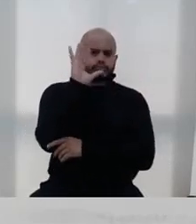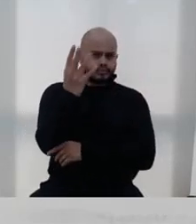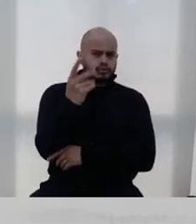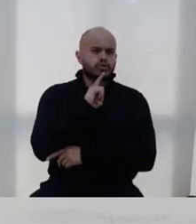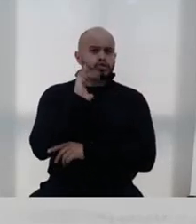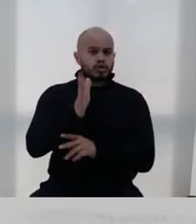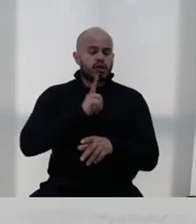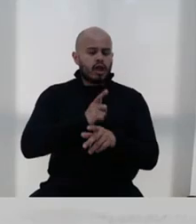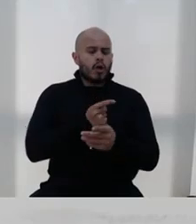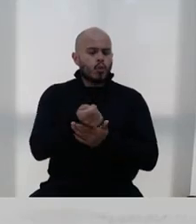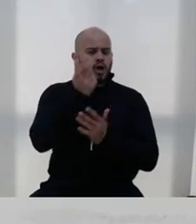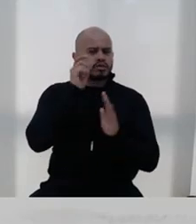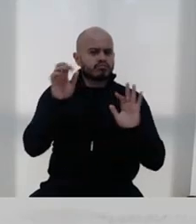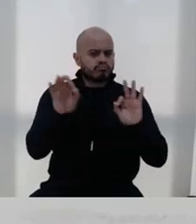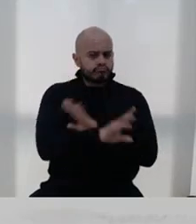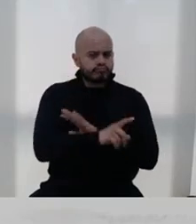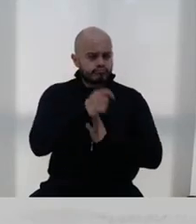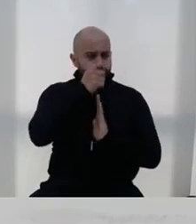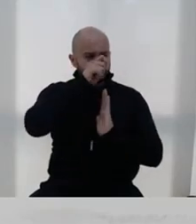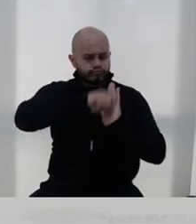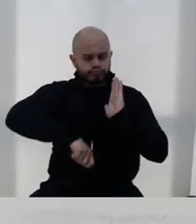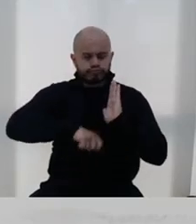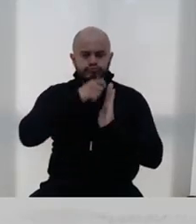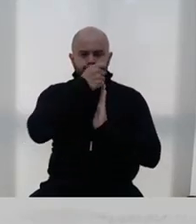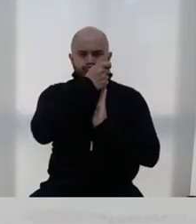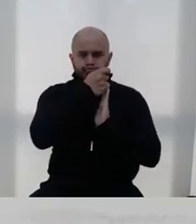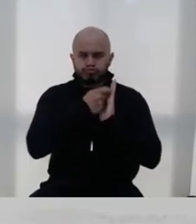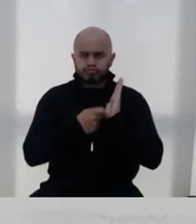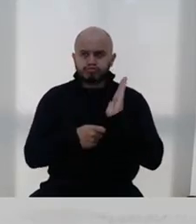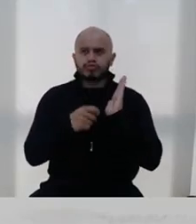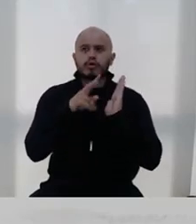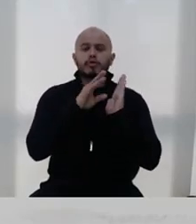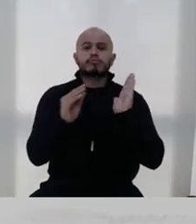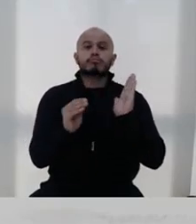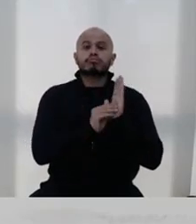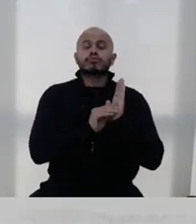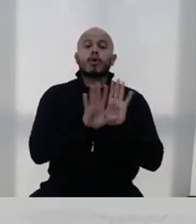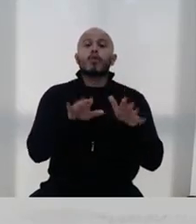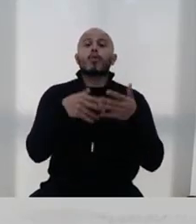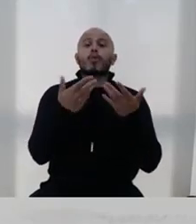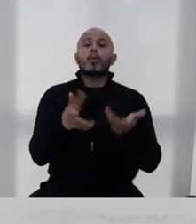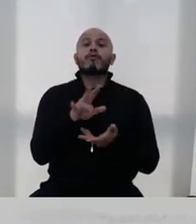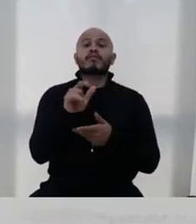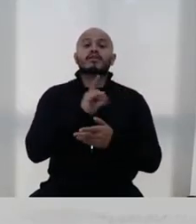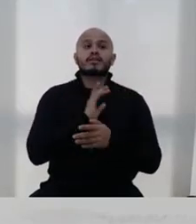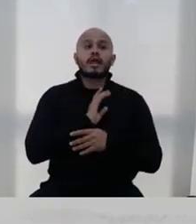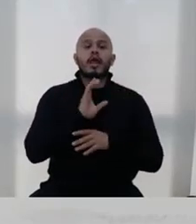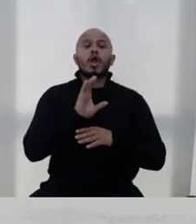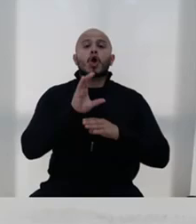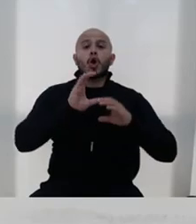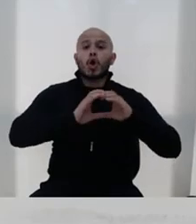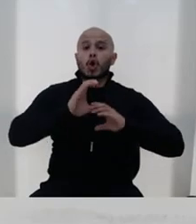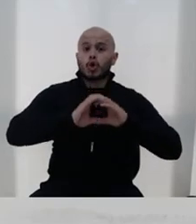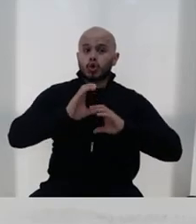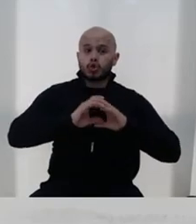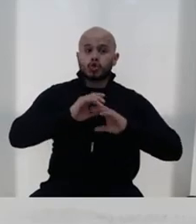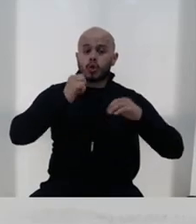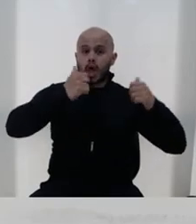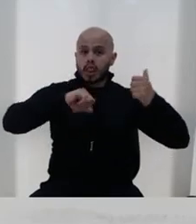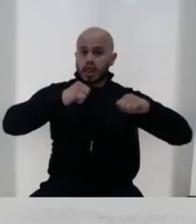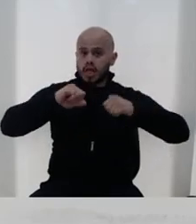finais de assinatura do contrato, o termo que será aquele que subsidiará o concurso dos analistas para o ano que